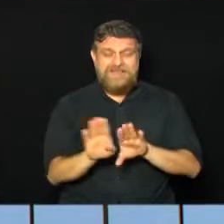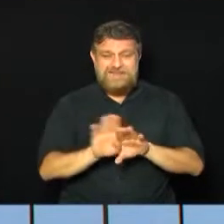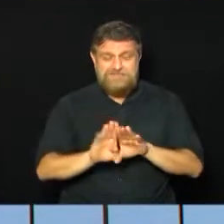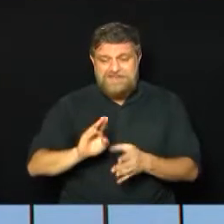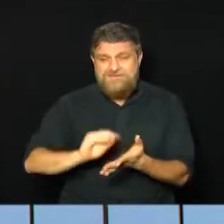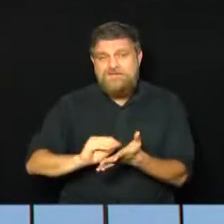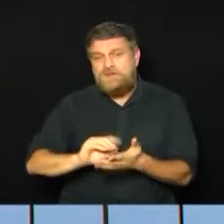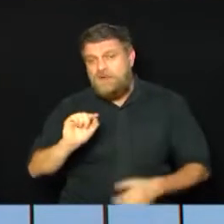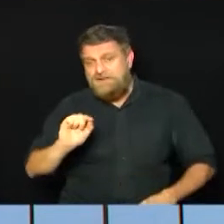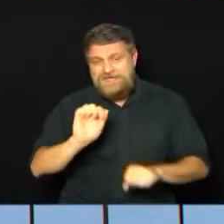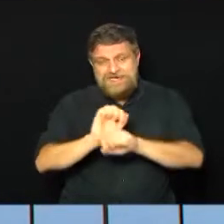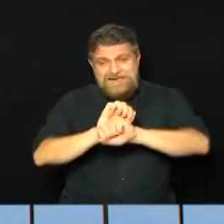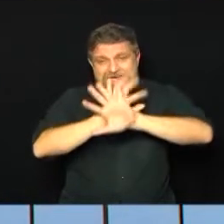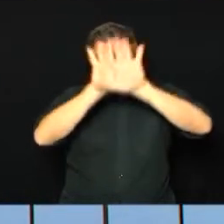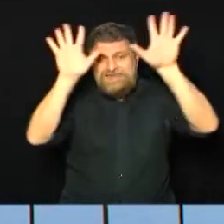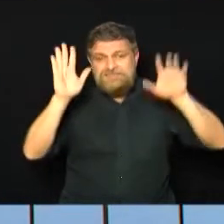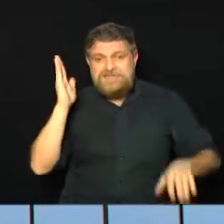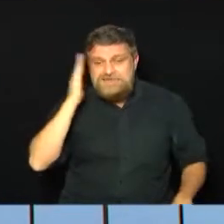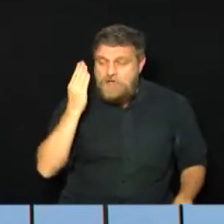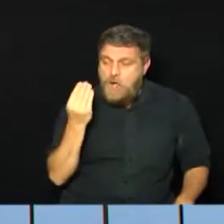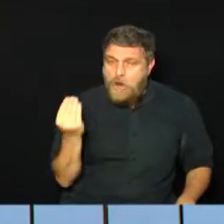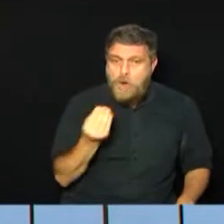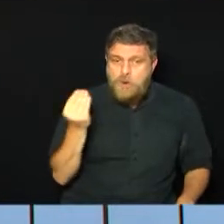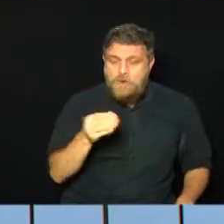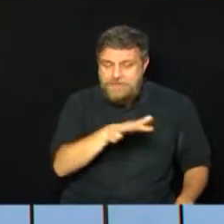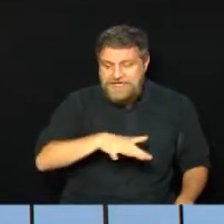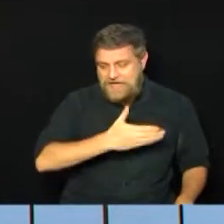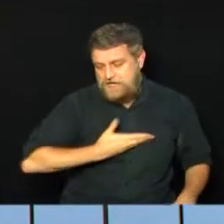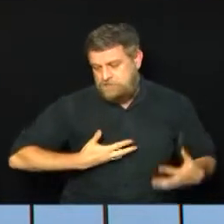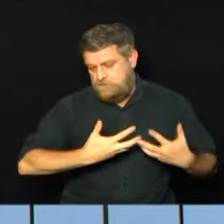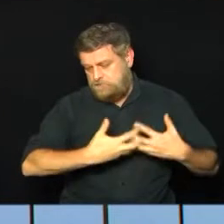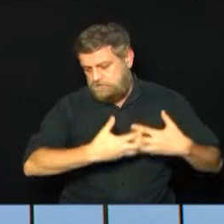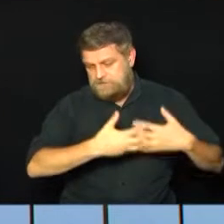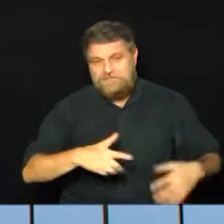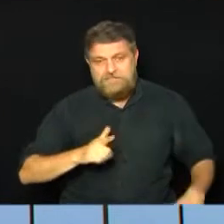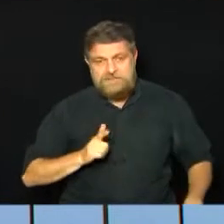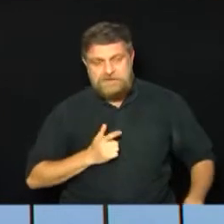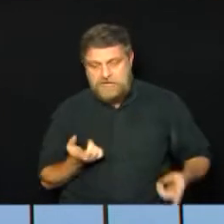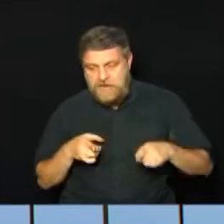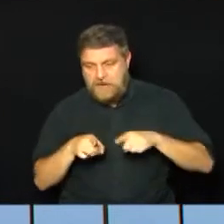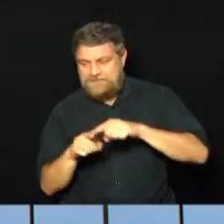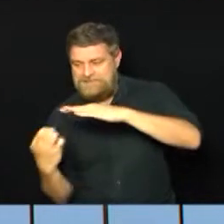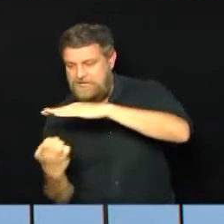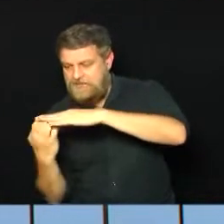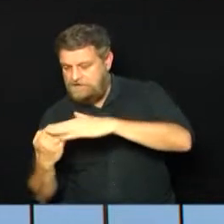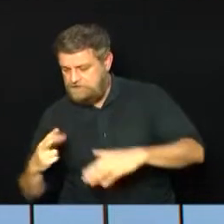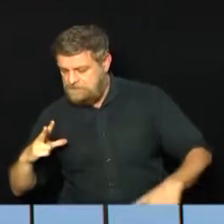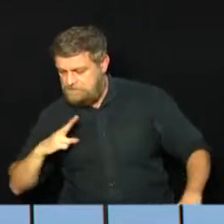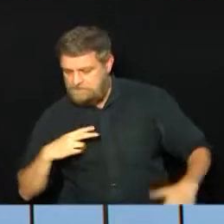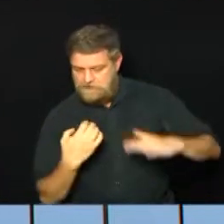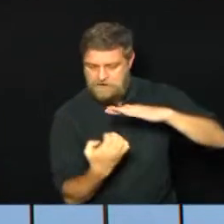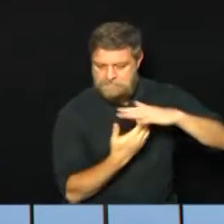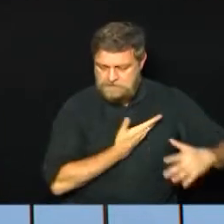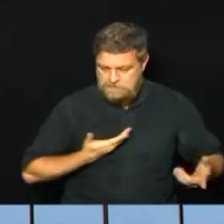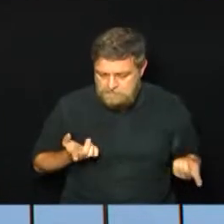transparência da máquina pública, então na parceria público-privada tem a responsabilidade dos dois lados, né? Tanto do